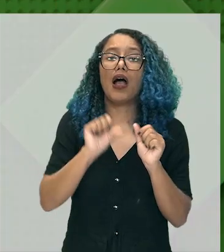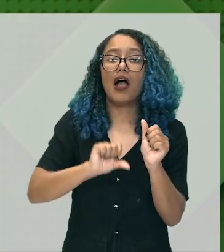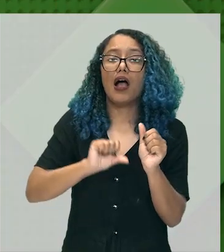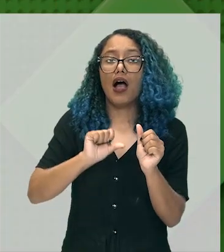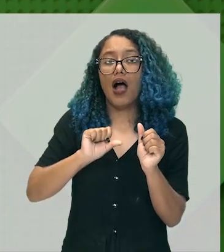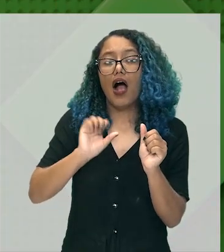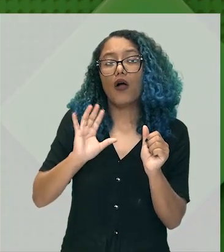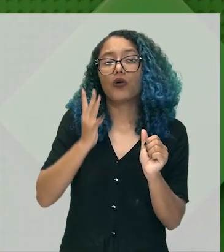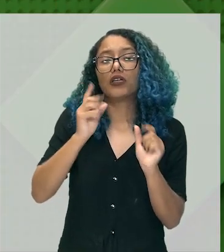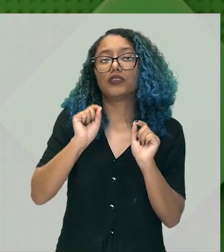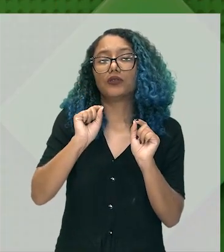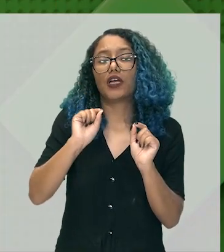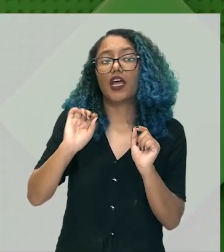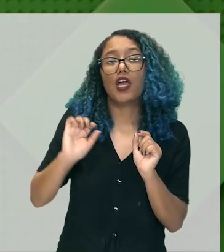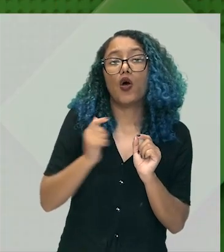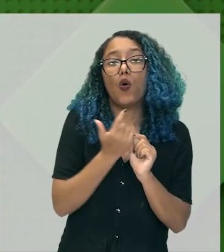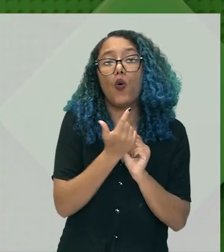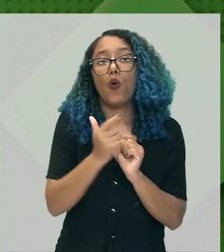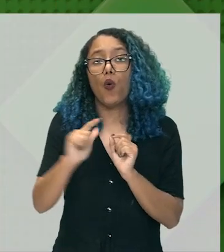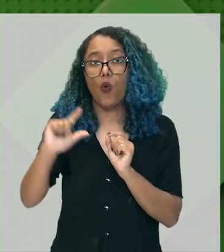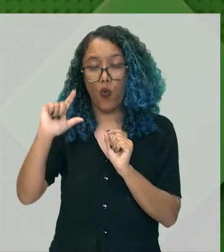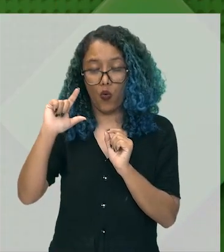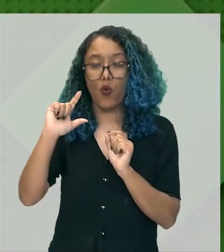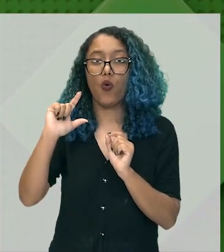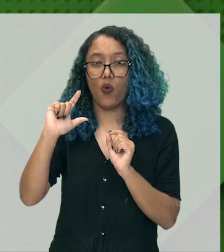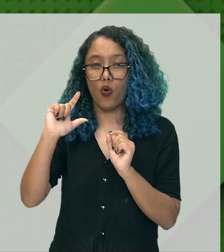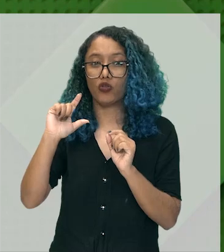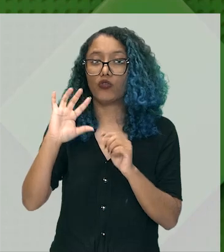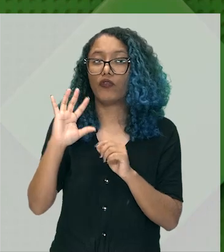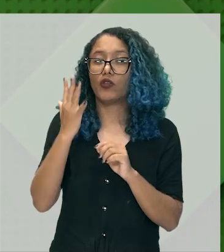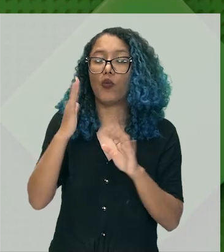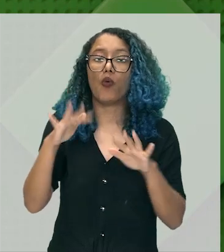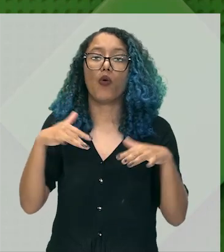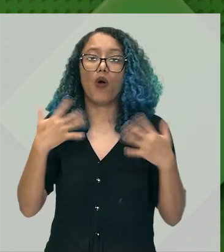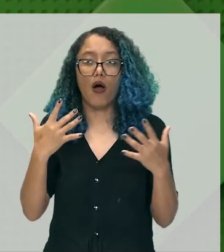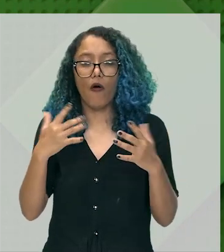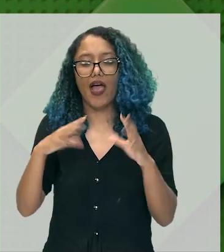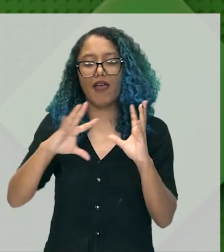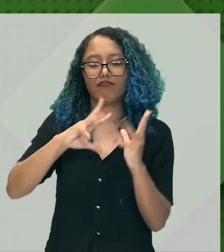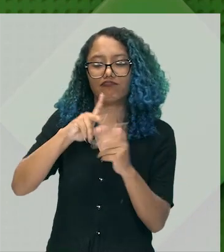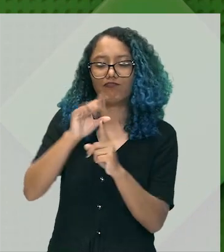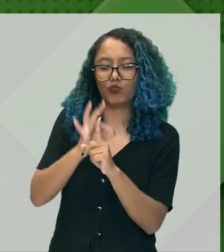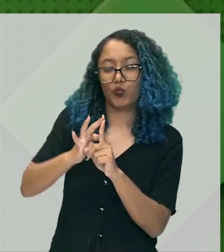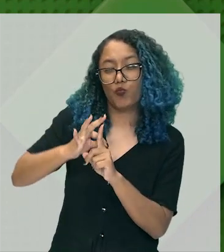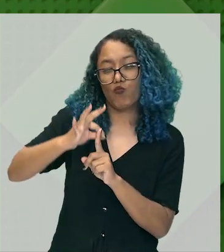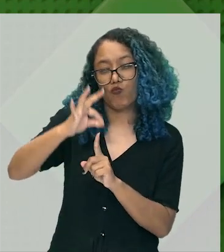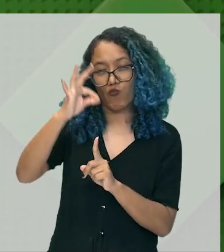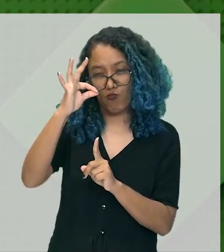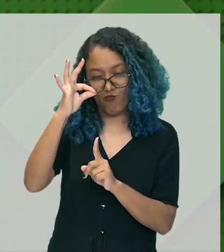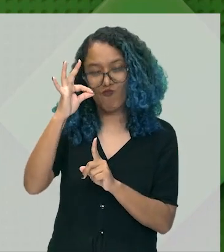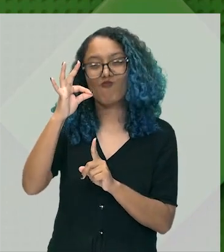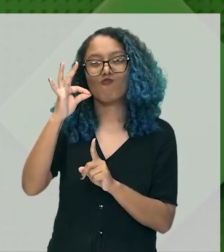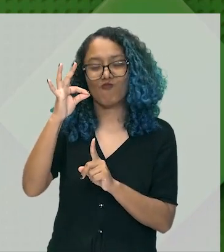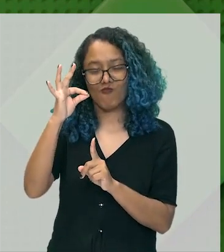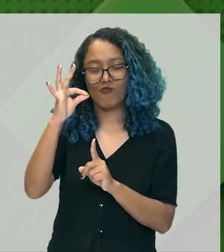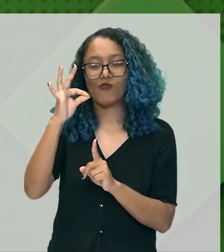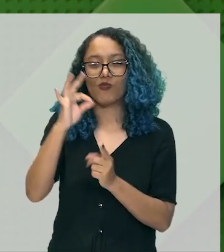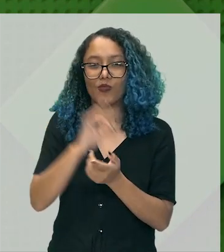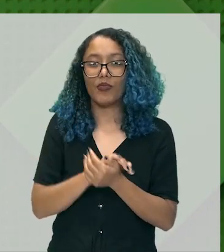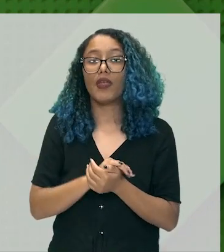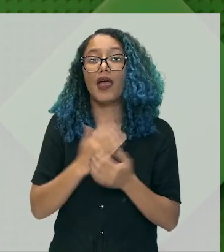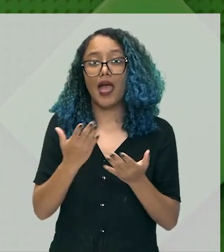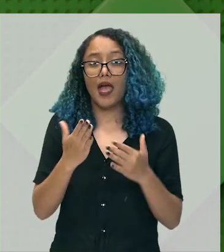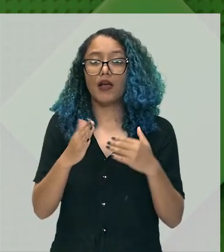outro evento da natureza, que já é o aquecimento global. Então, o efeito estufa, ele é um